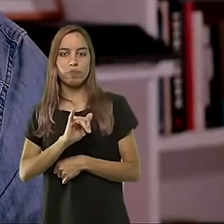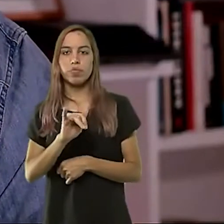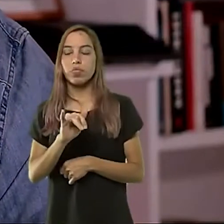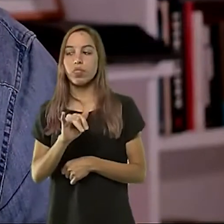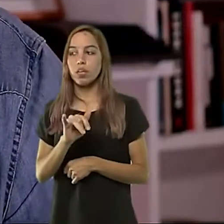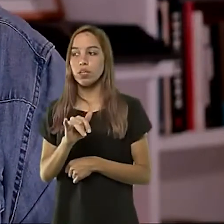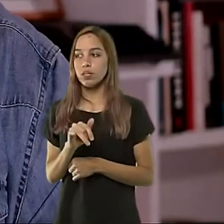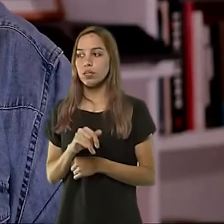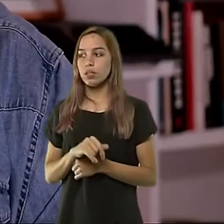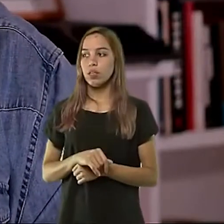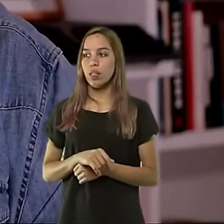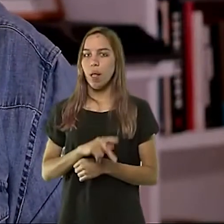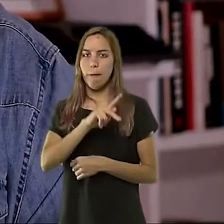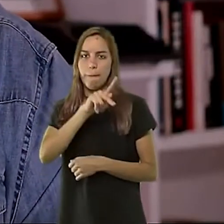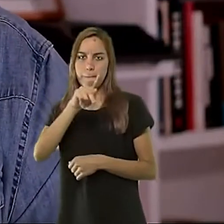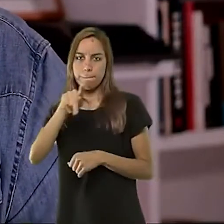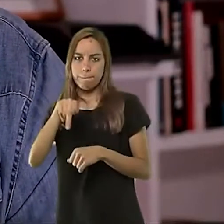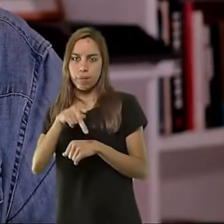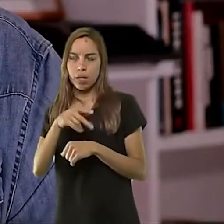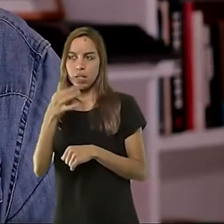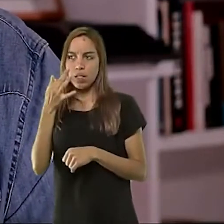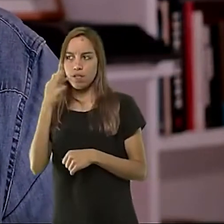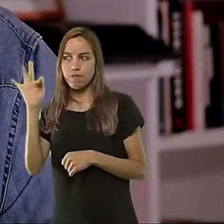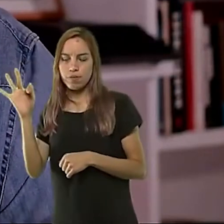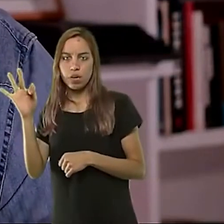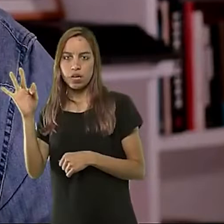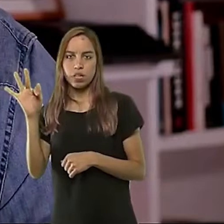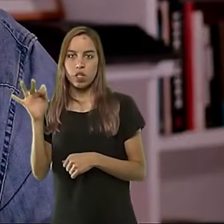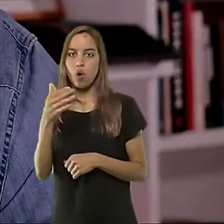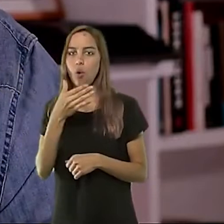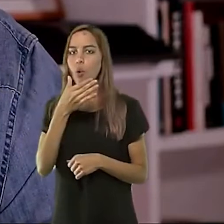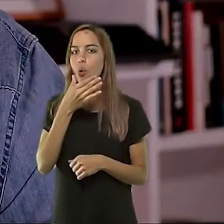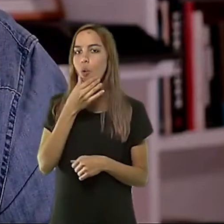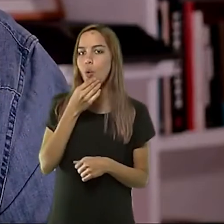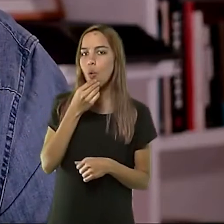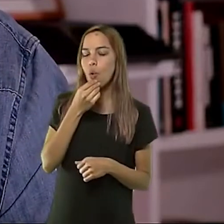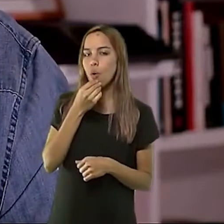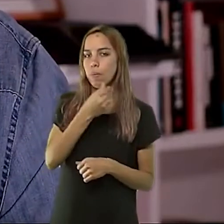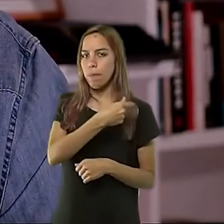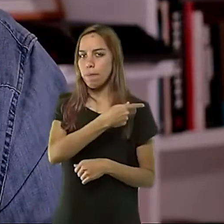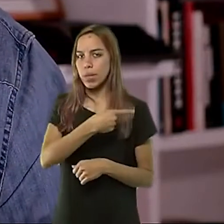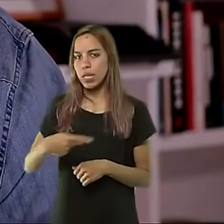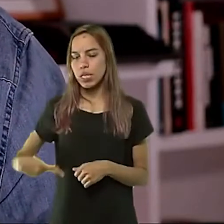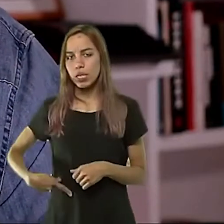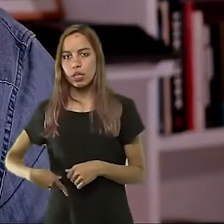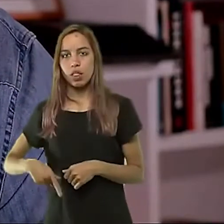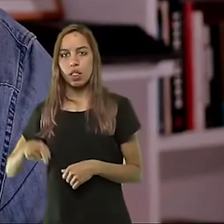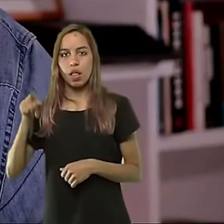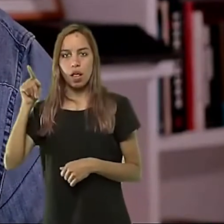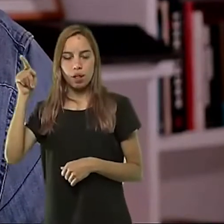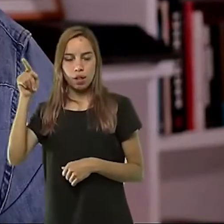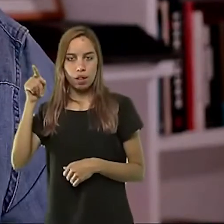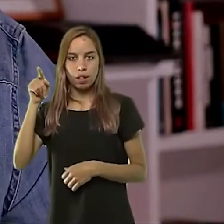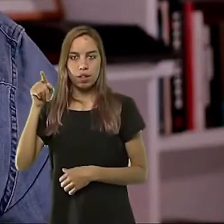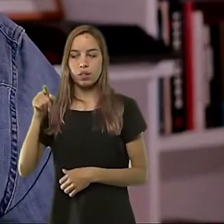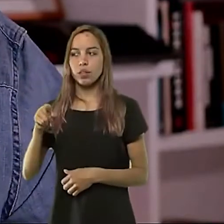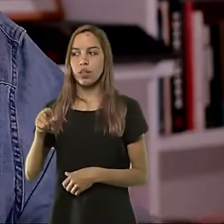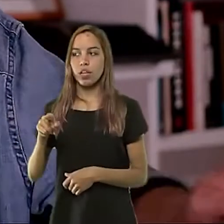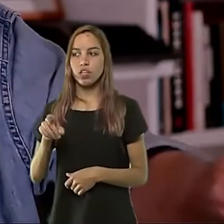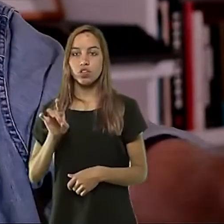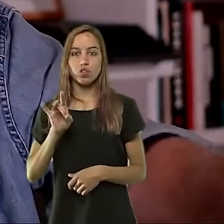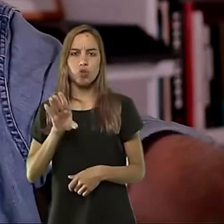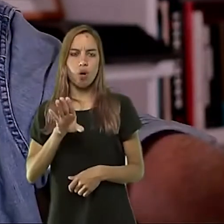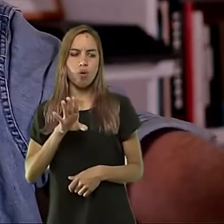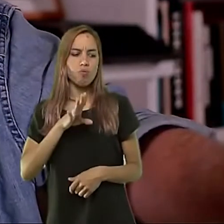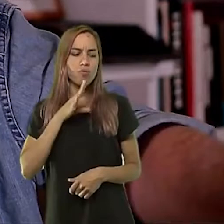direito, Luís XIV já dizia que a França, diferentemente de outros países europeus, só ficaria conhecida